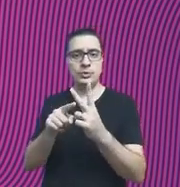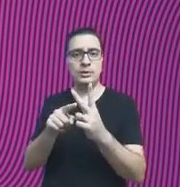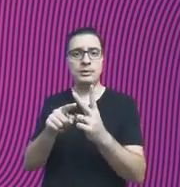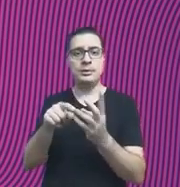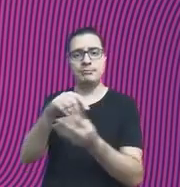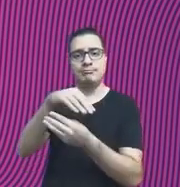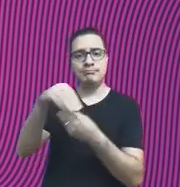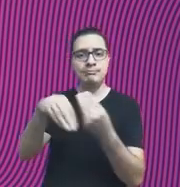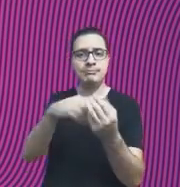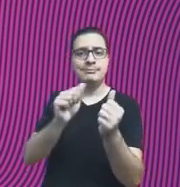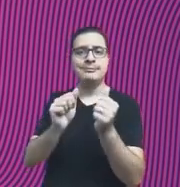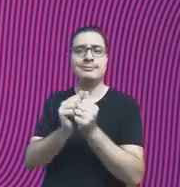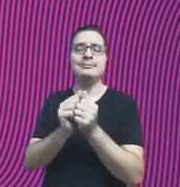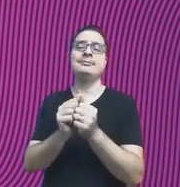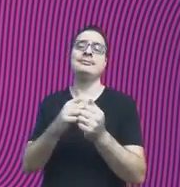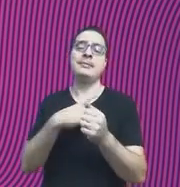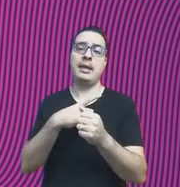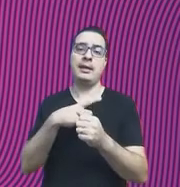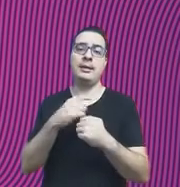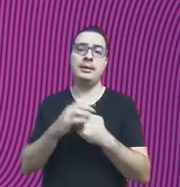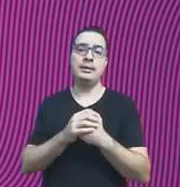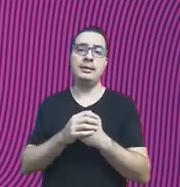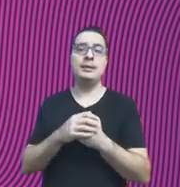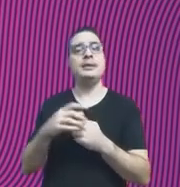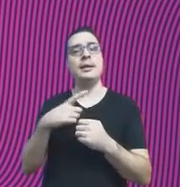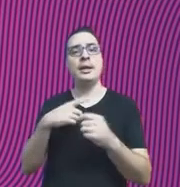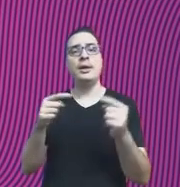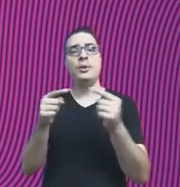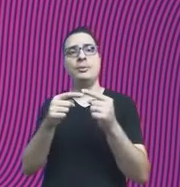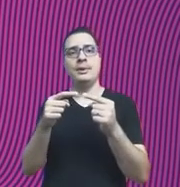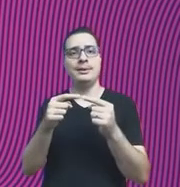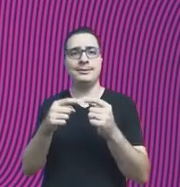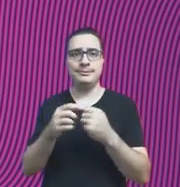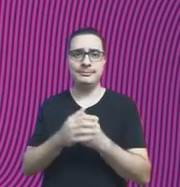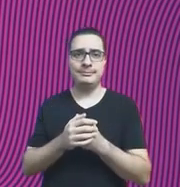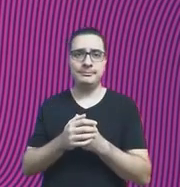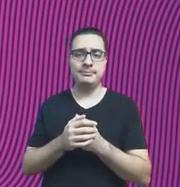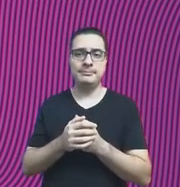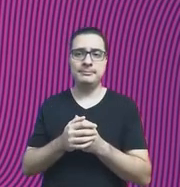entrelaçando e tendo uma correlação.